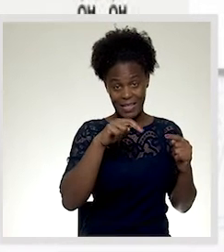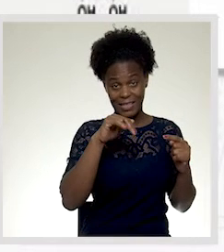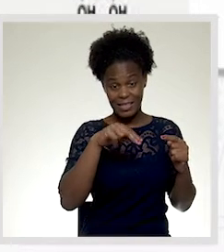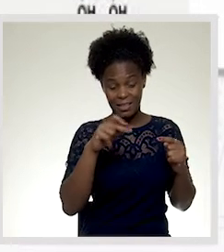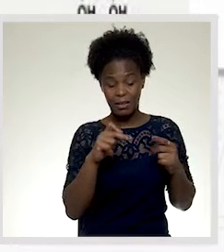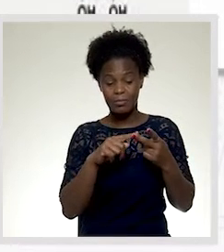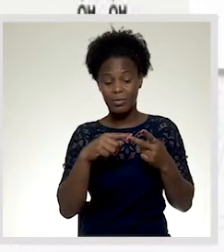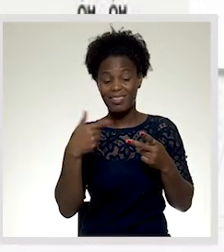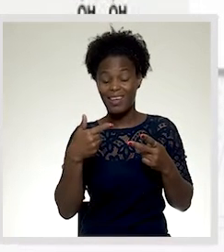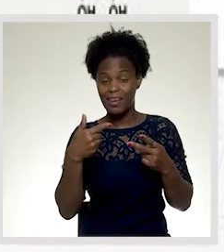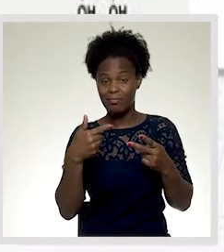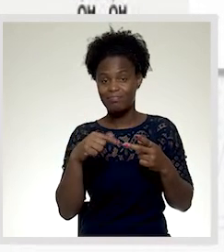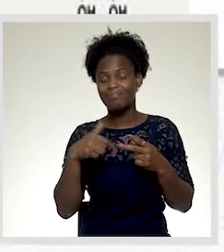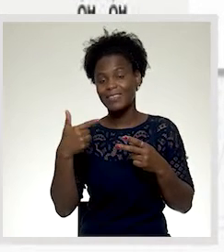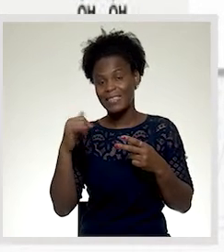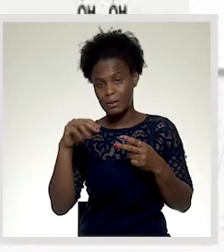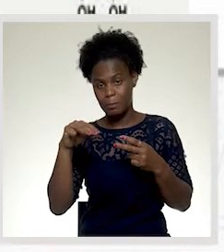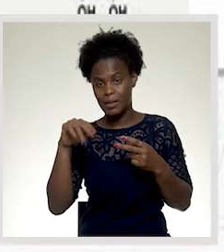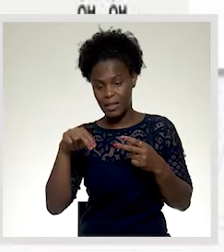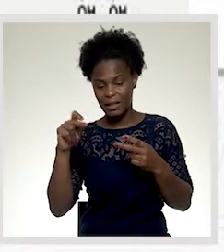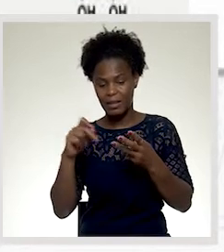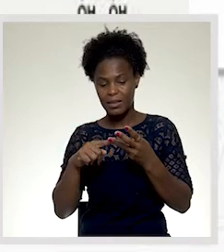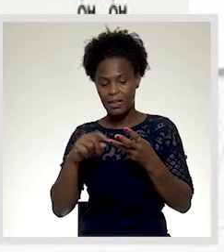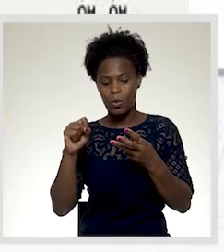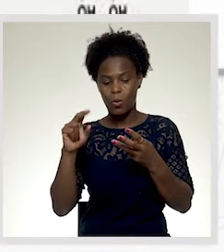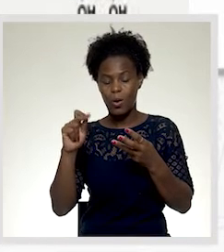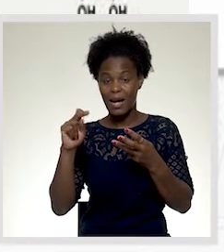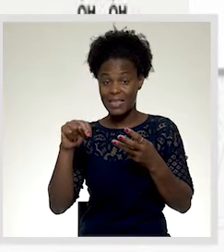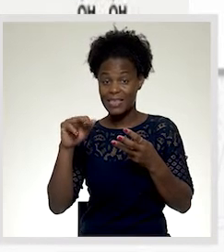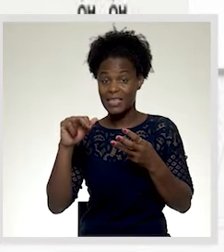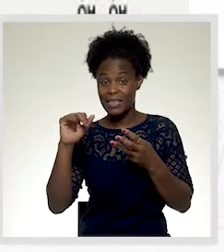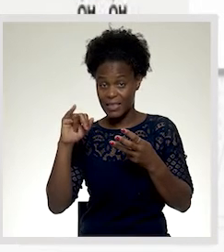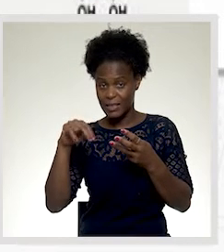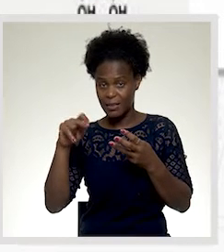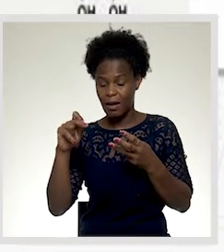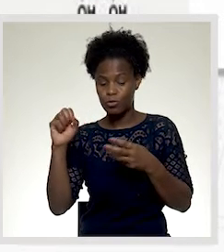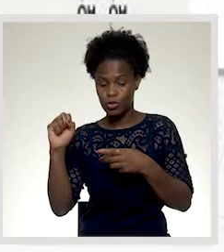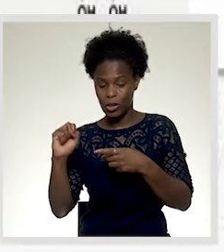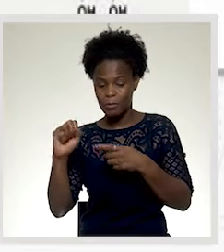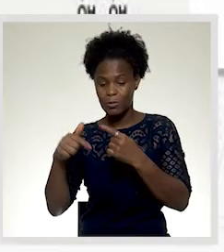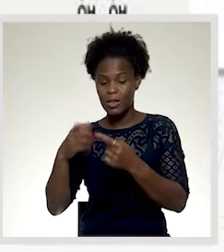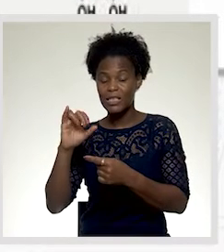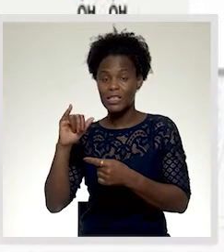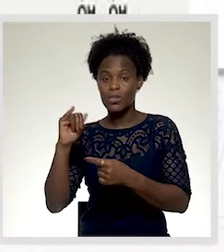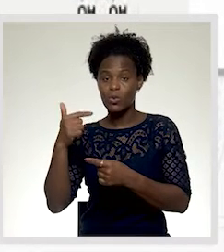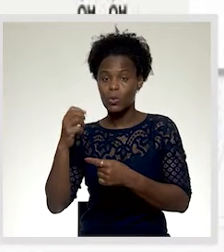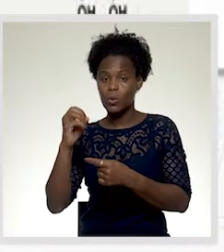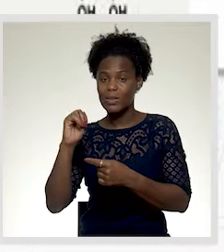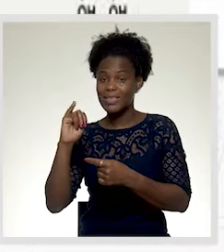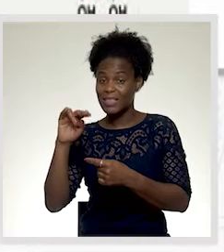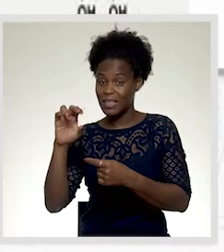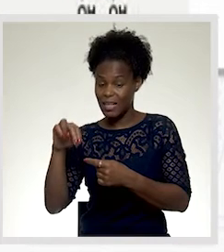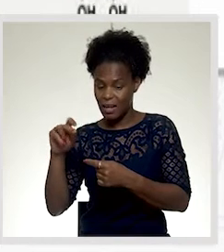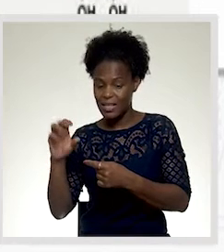à frente, a timina com um T, a guanina com um G e a citosina com um C. Agora, cada novo